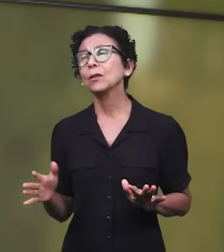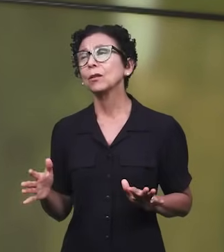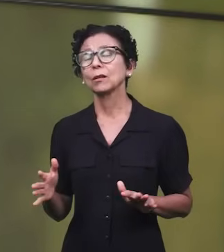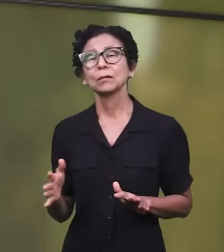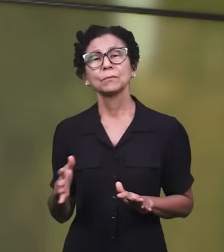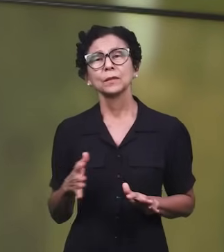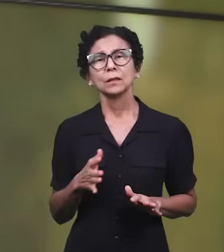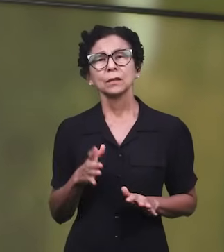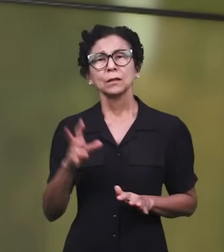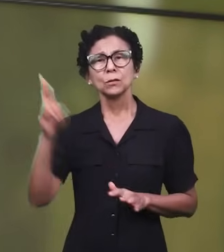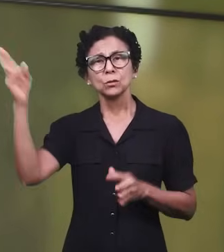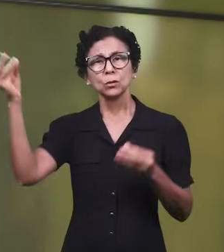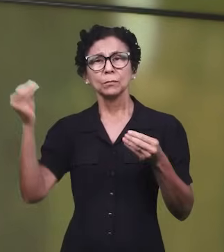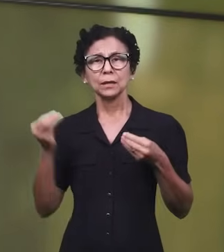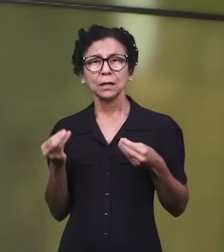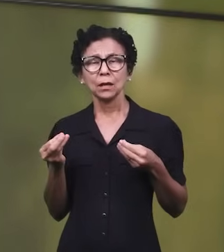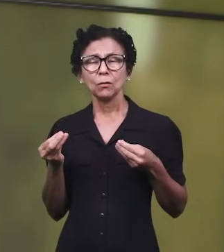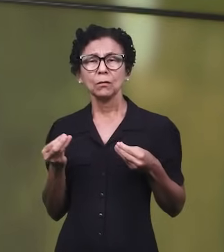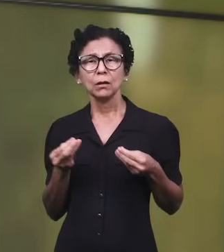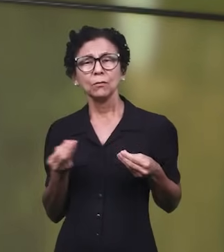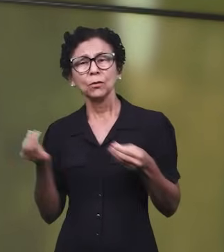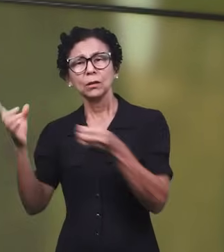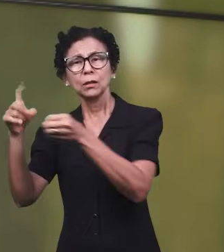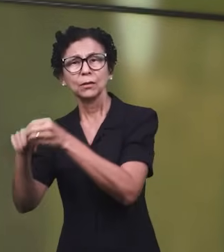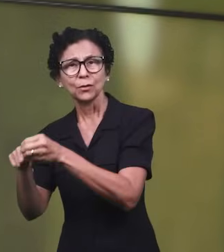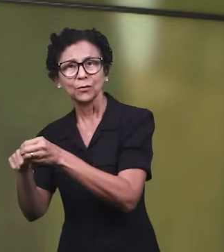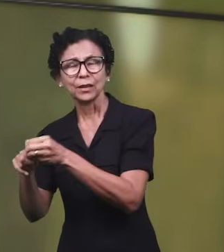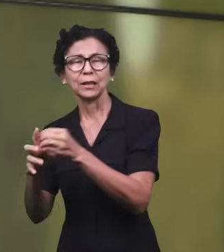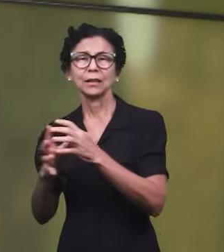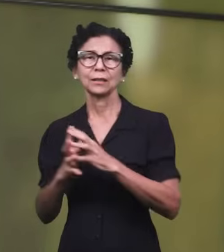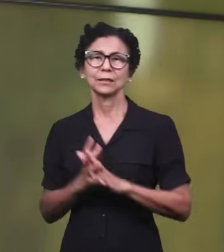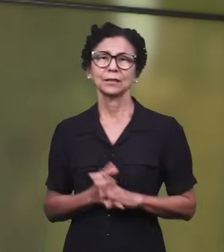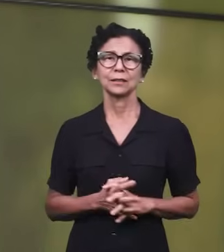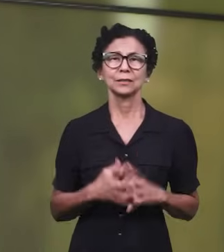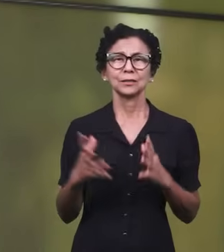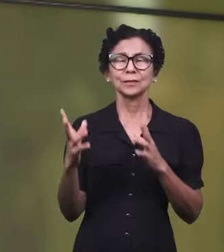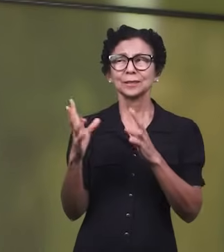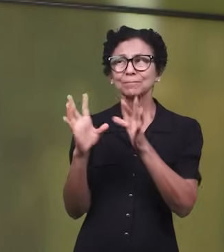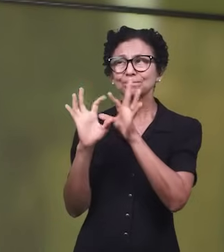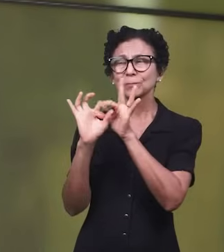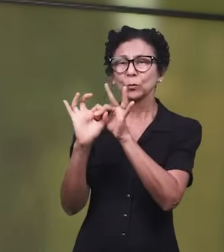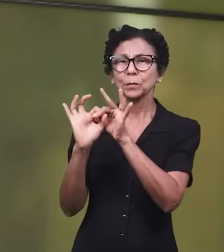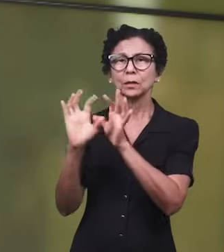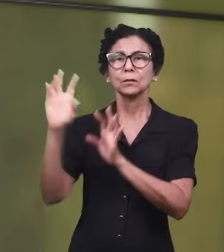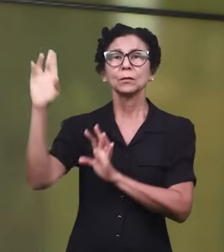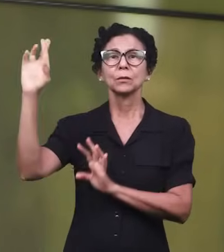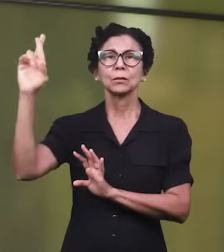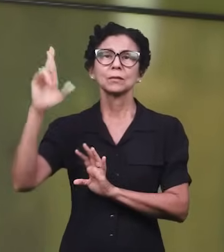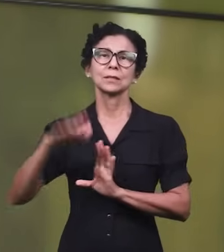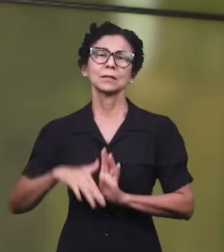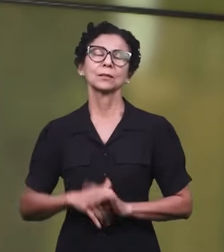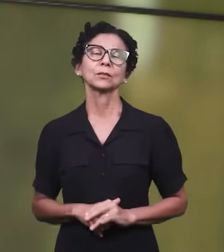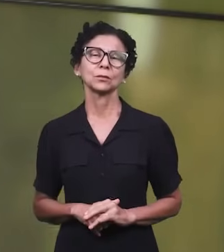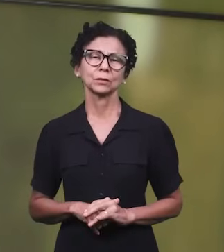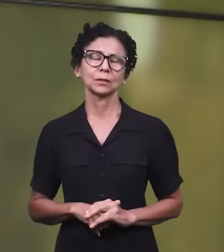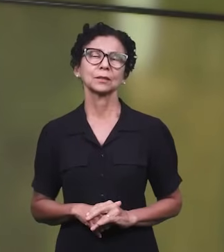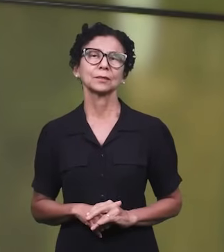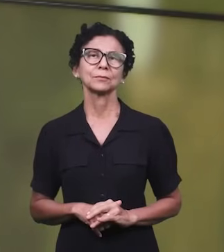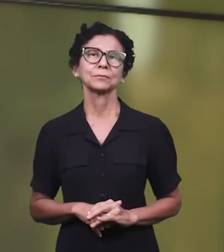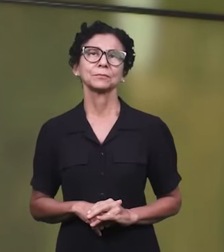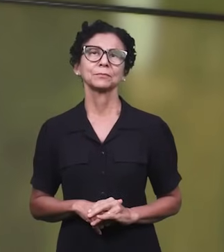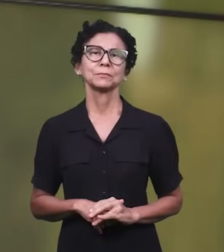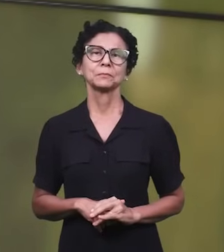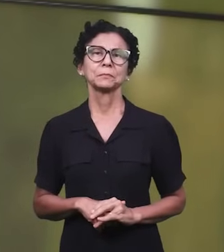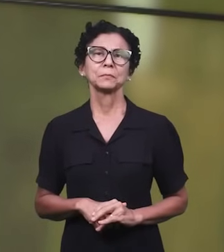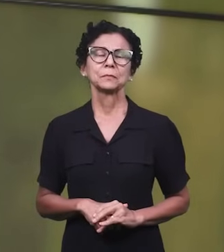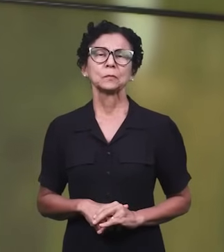me deu, eu vou devolver. E isso, essa parceria com o Senhor, vamos dizer assim, trouxe resultados